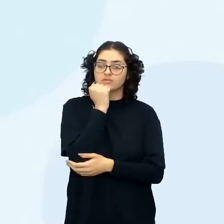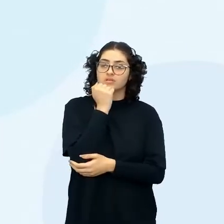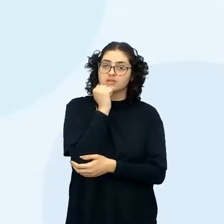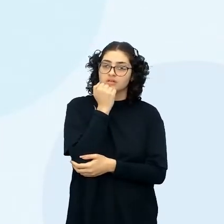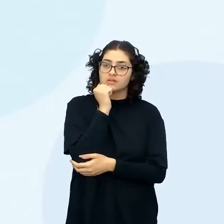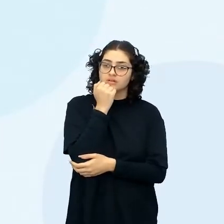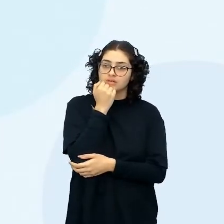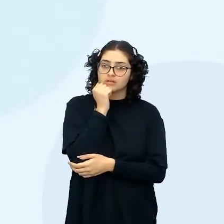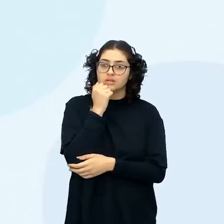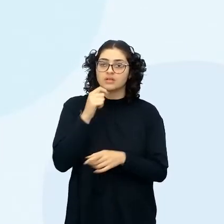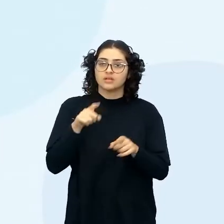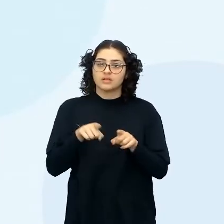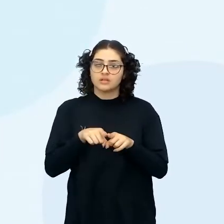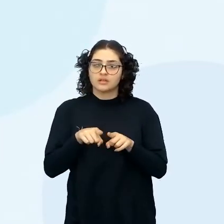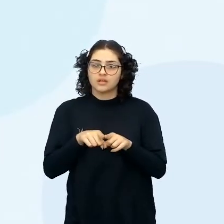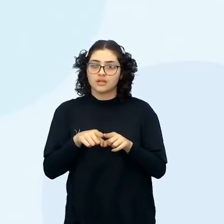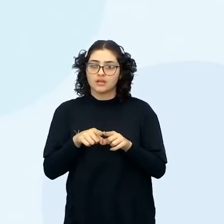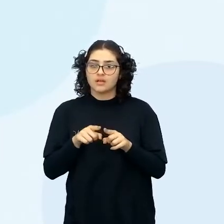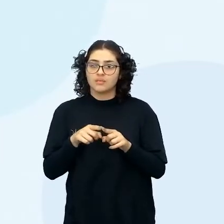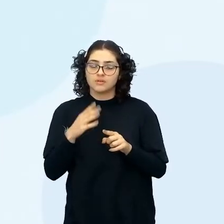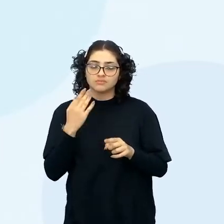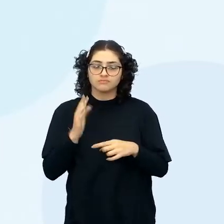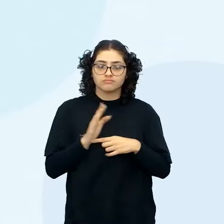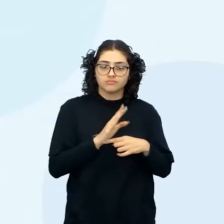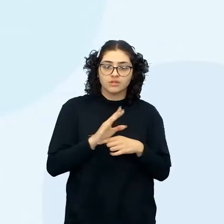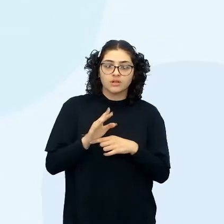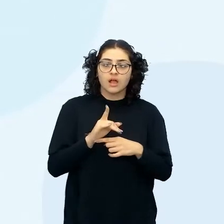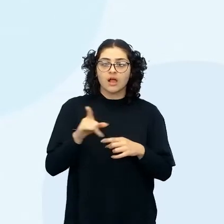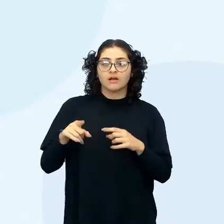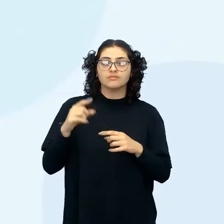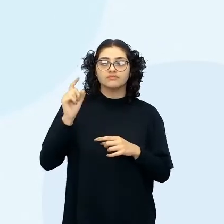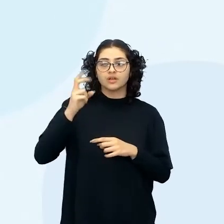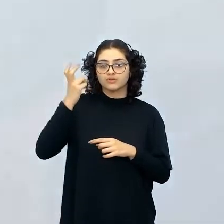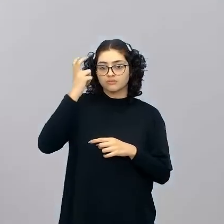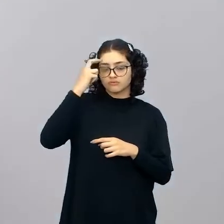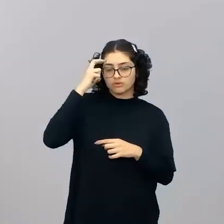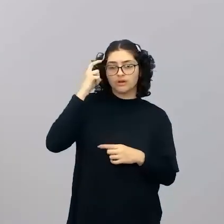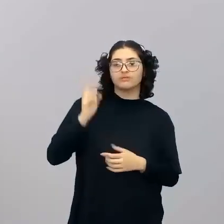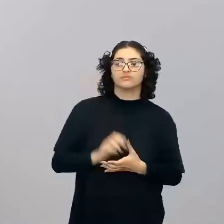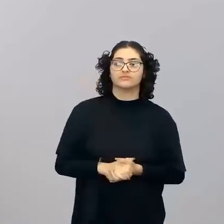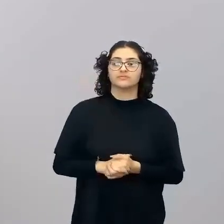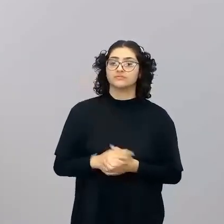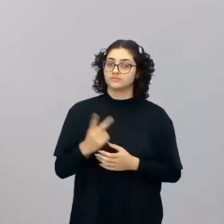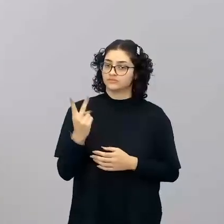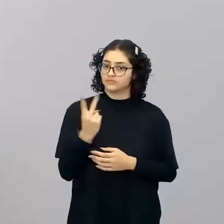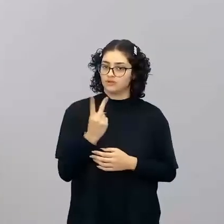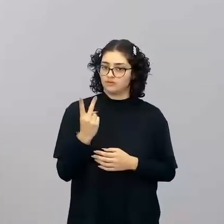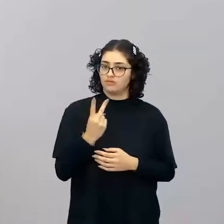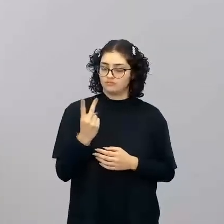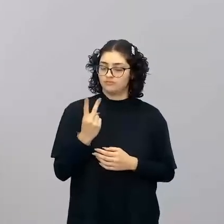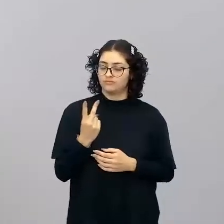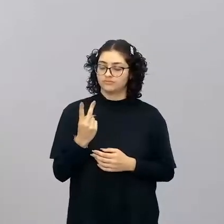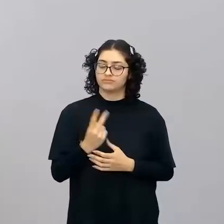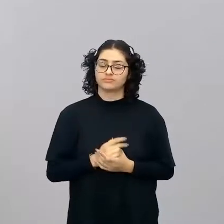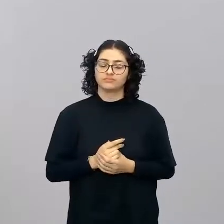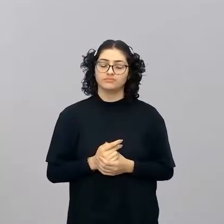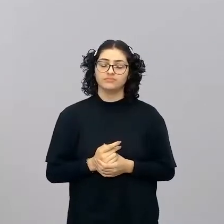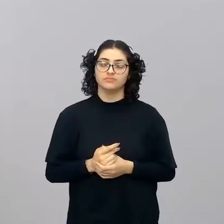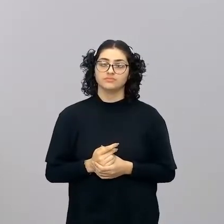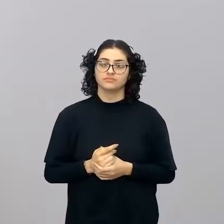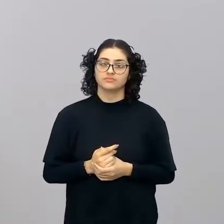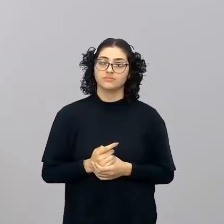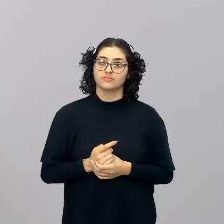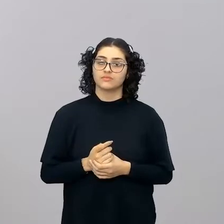e o mediação e intervenção sociocultural. Aliás, esses dois eixos estruturantes, eles